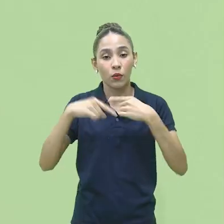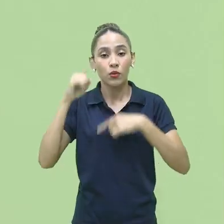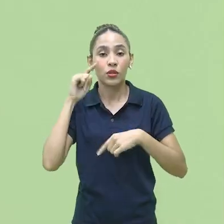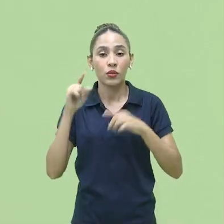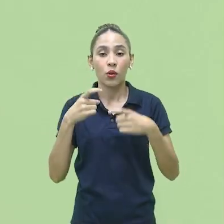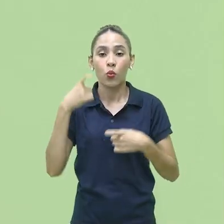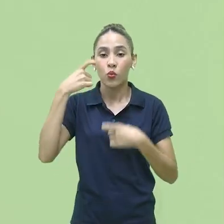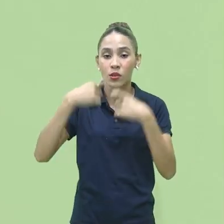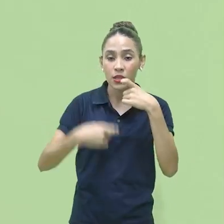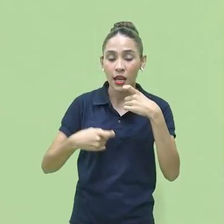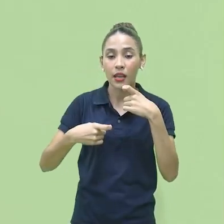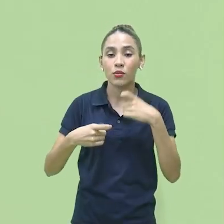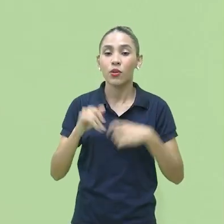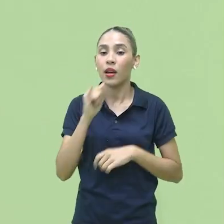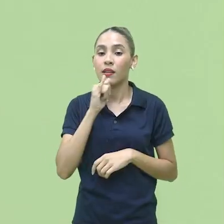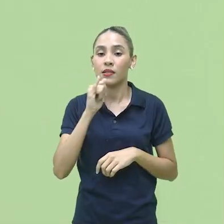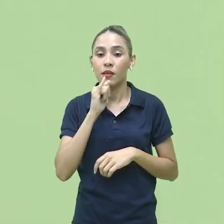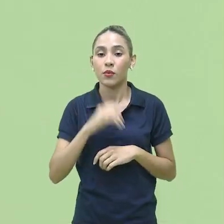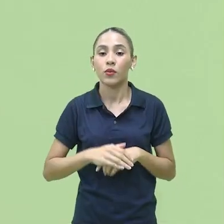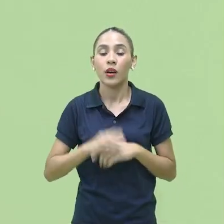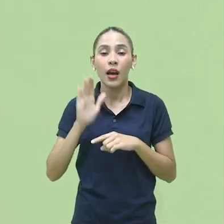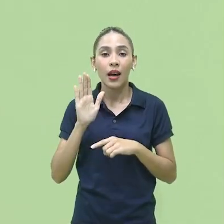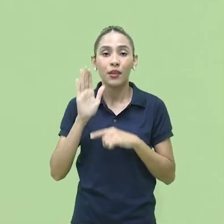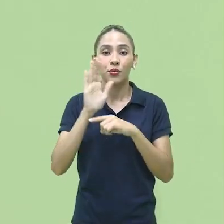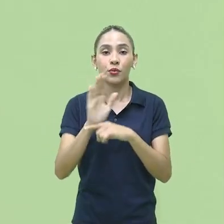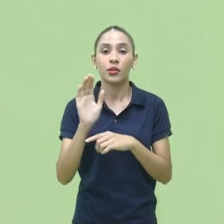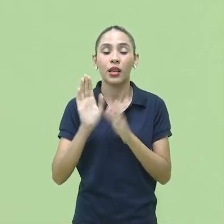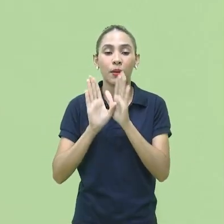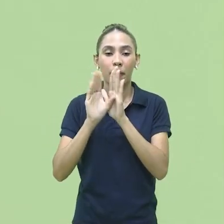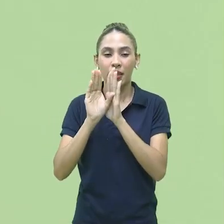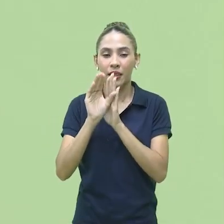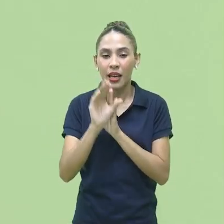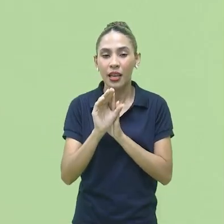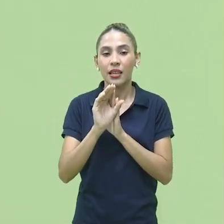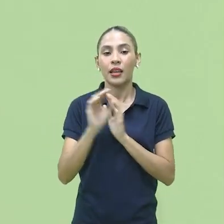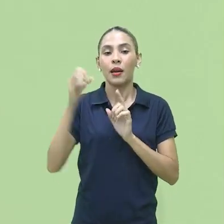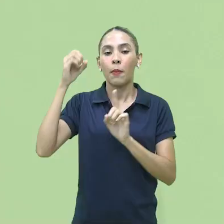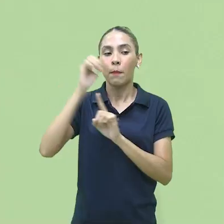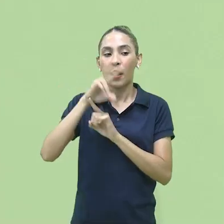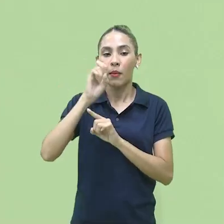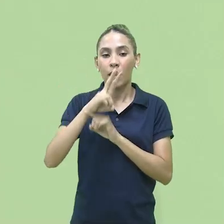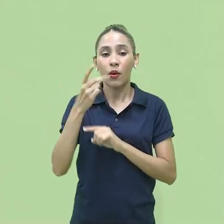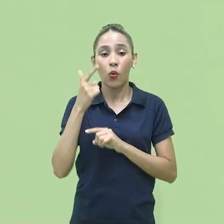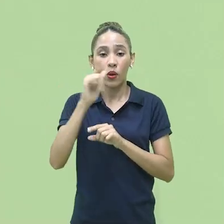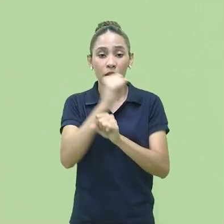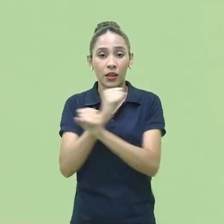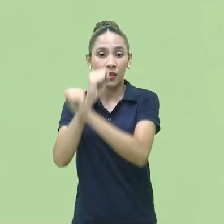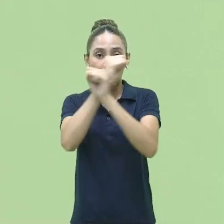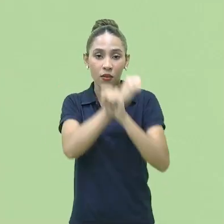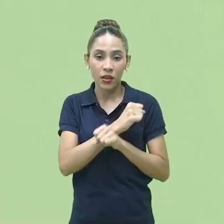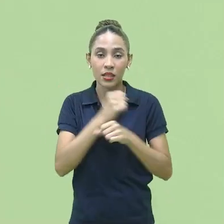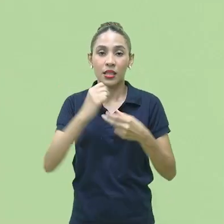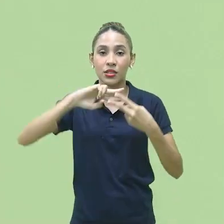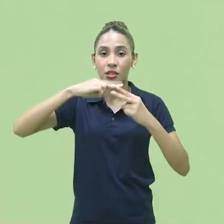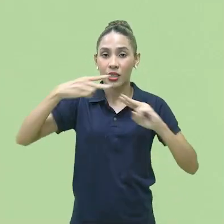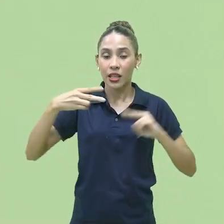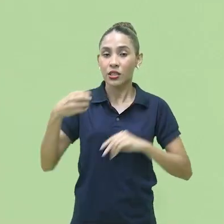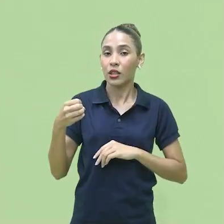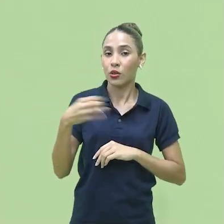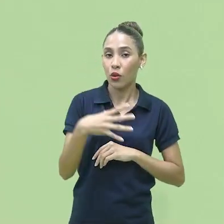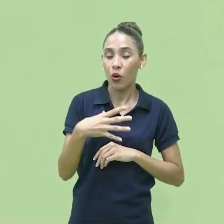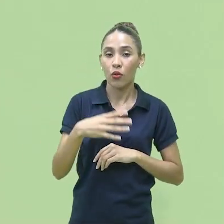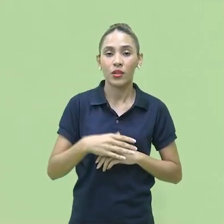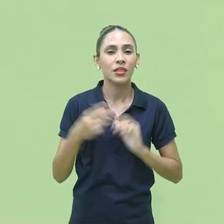evolutiva. O sexo, nesse caso aí, ele vai ajudar os hospedeiros a gerarem defesas genéticas novas.